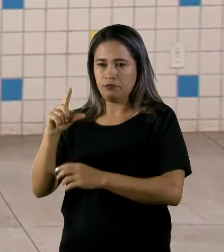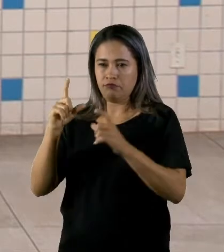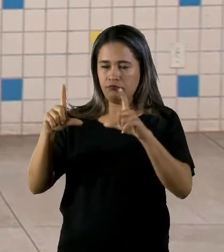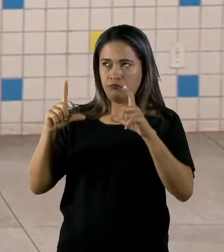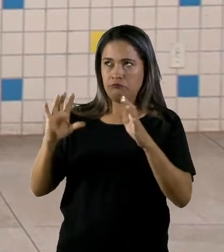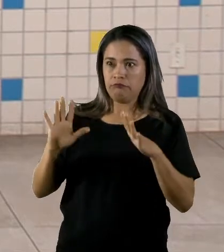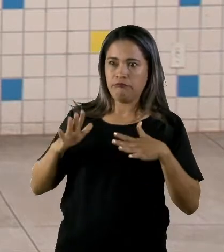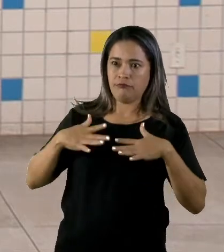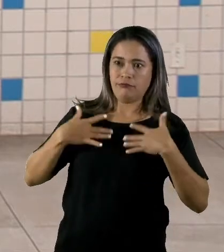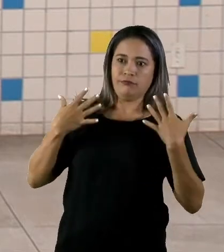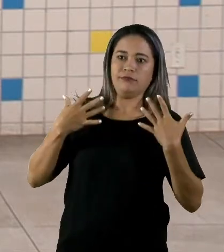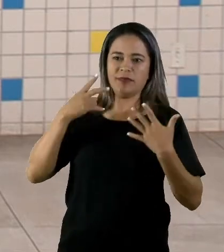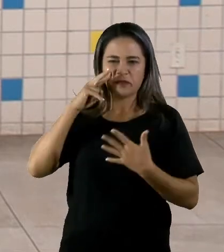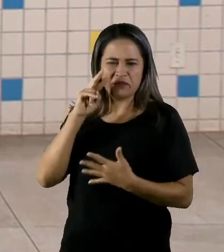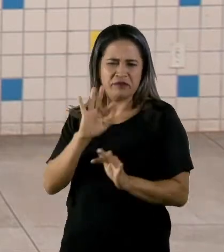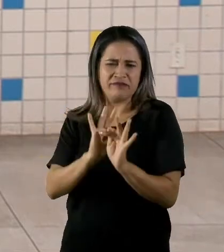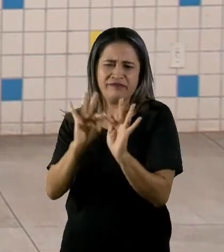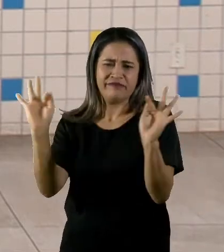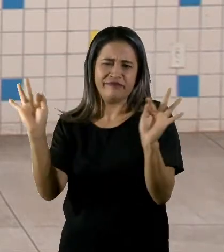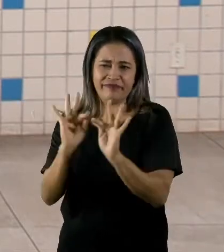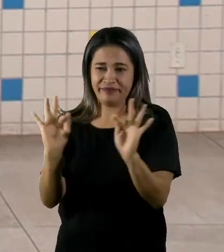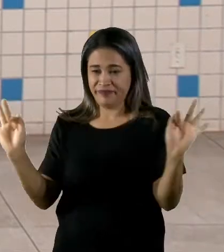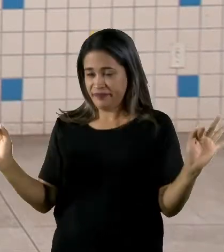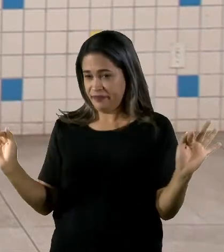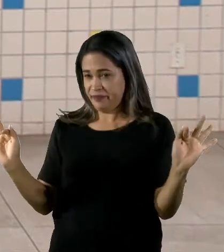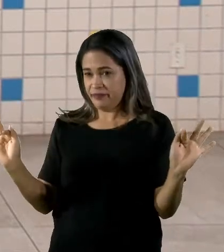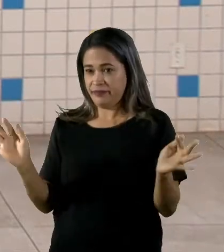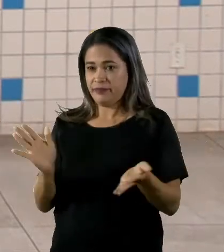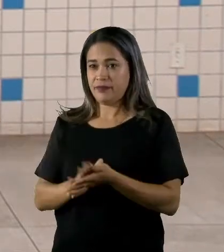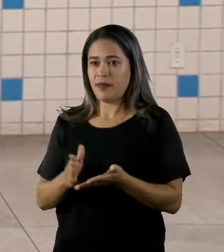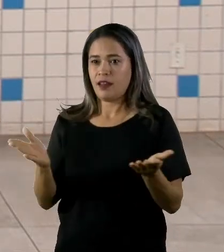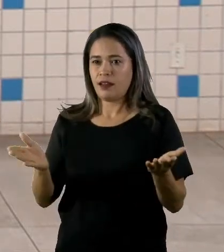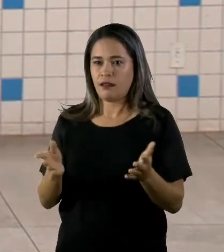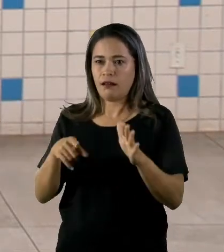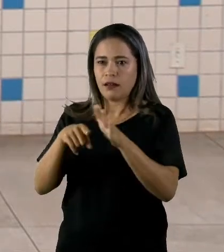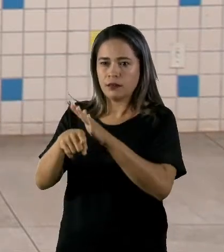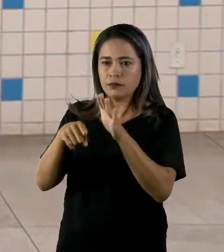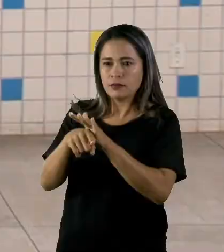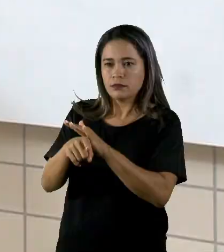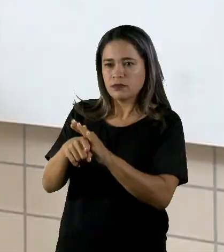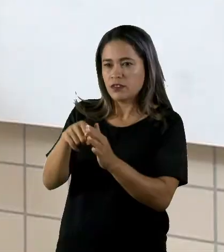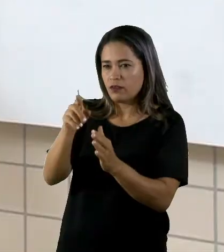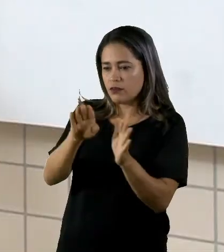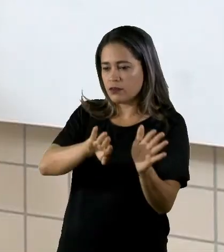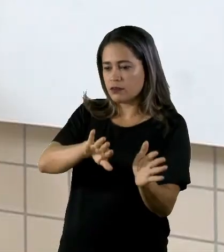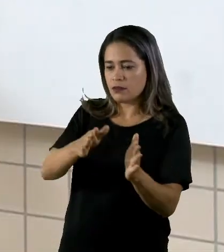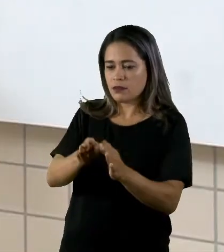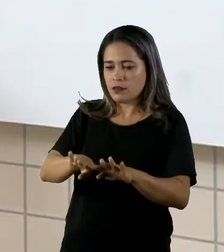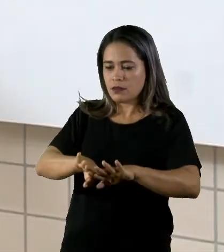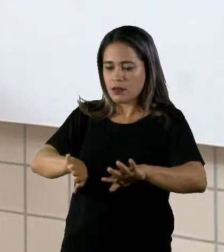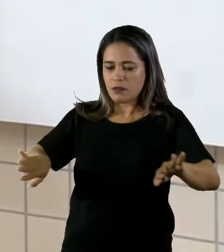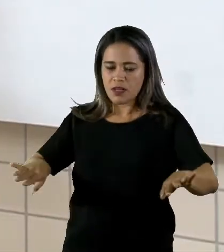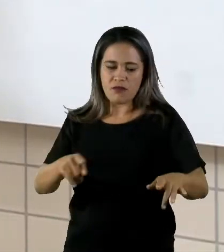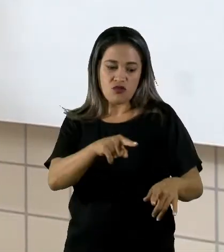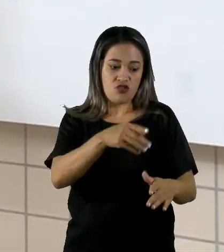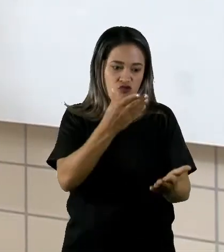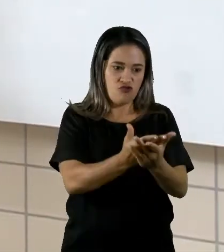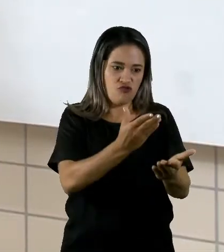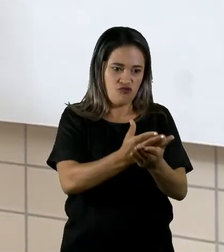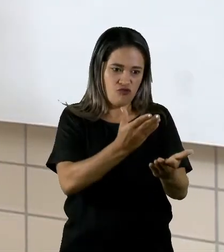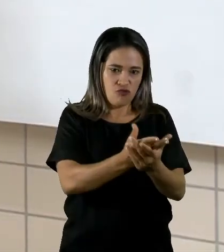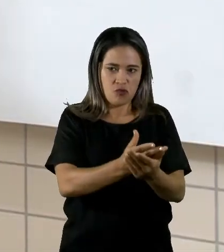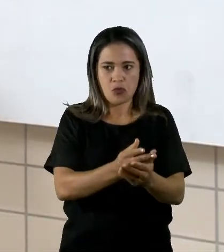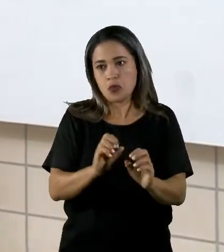assusta, mas você vai ver que é uma coisinha simples. Esse é o tipo de questão que vai separar você que estuda daquele cara que fica em casa, só no